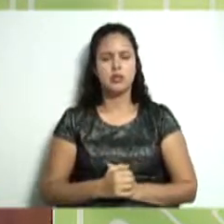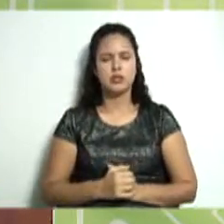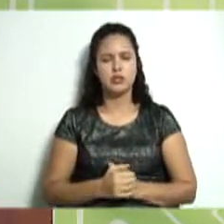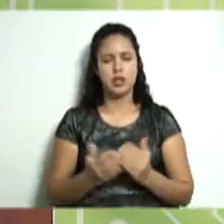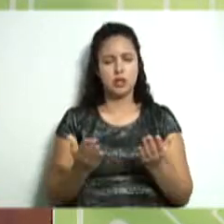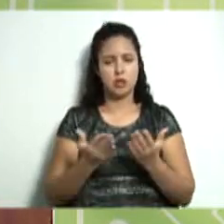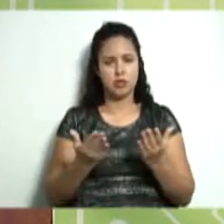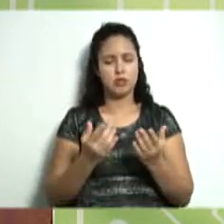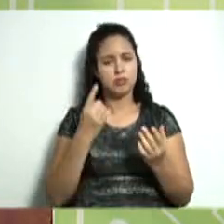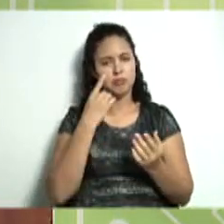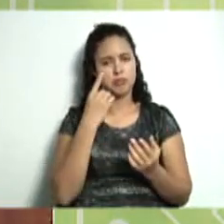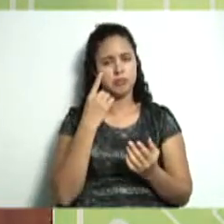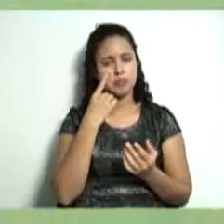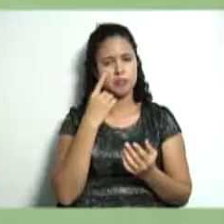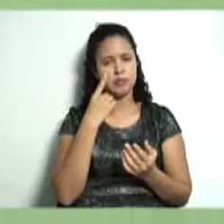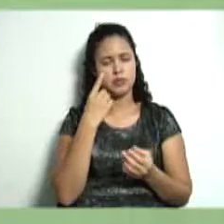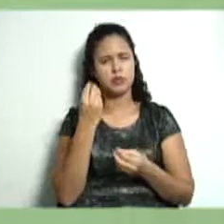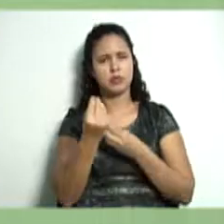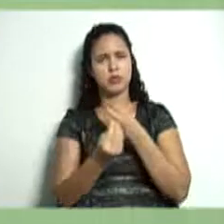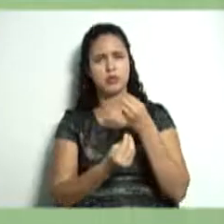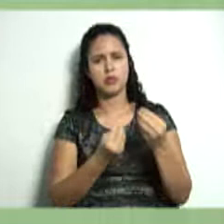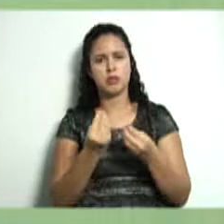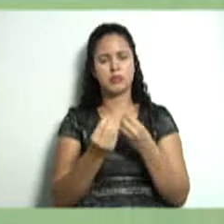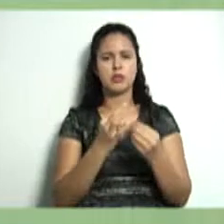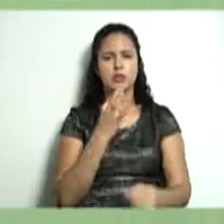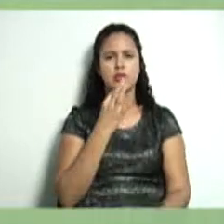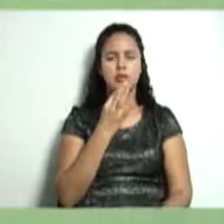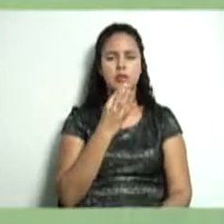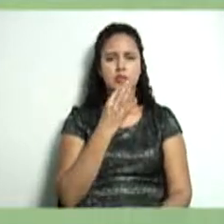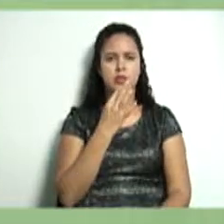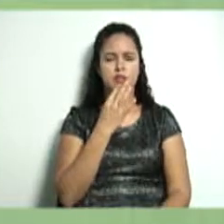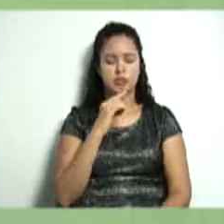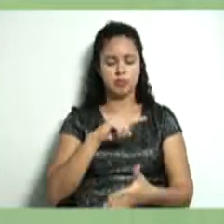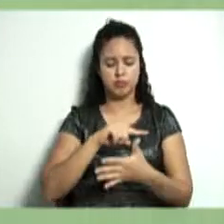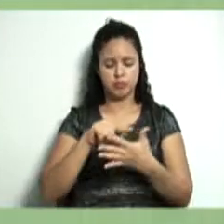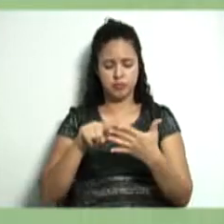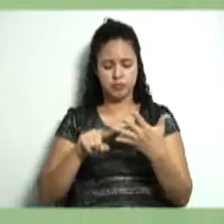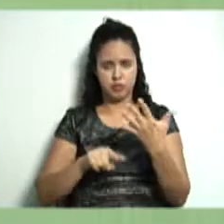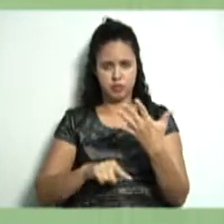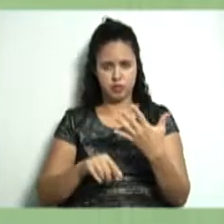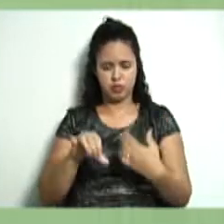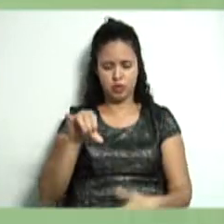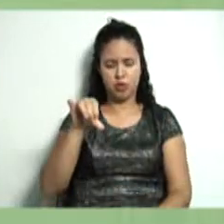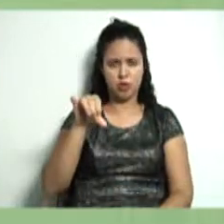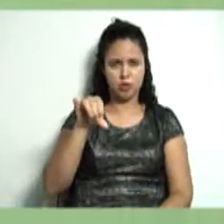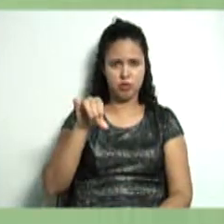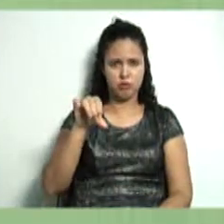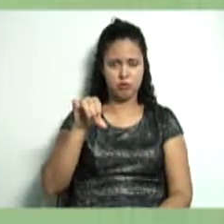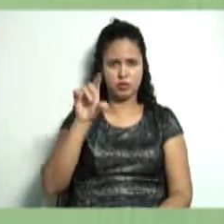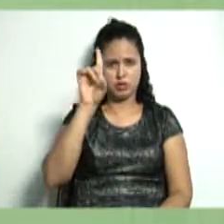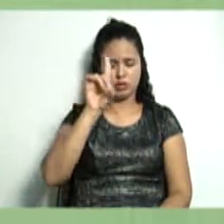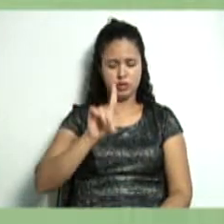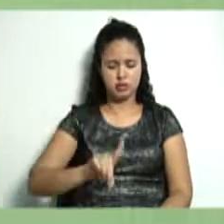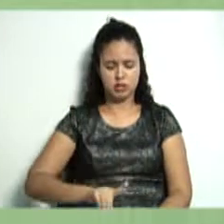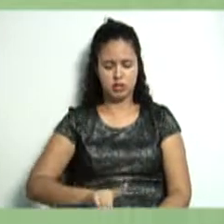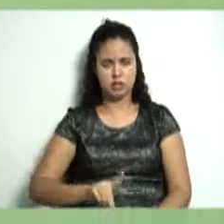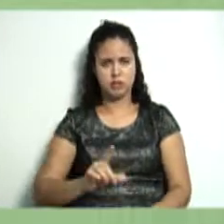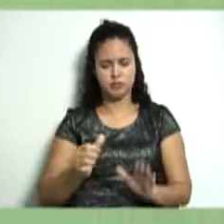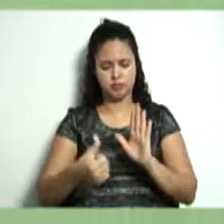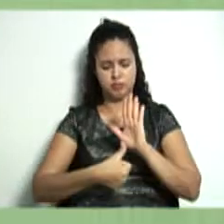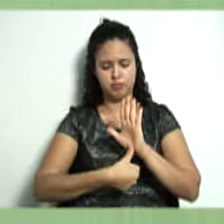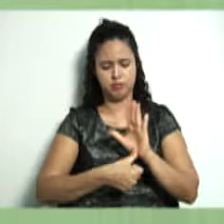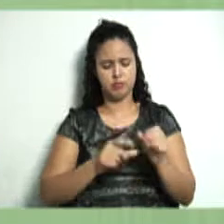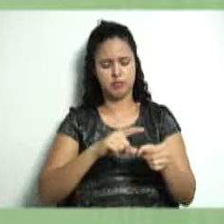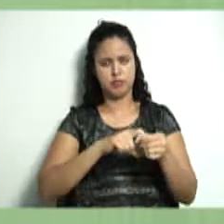Agora a gente passa para o conhecimento dos 9 direitos dos associados. Então, vamos lá. Os